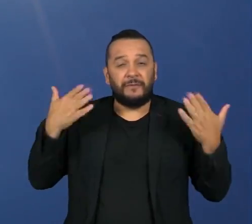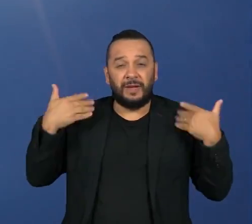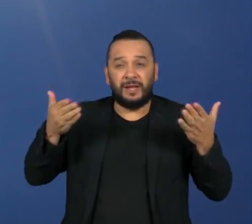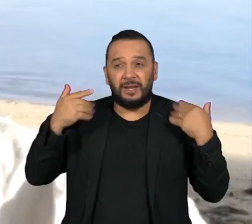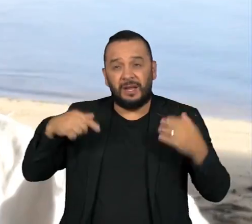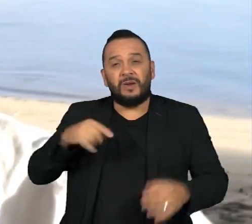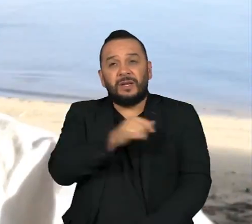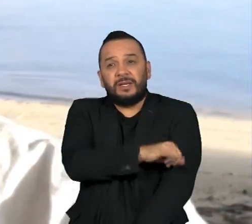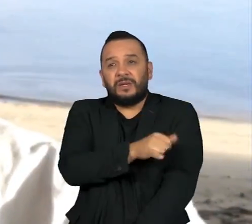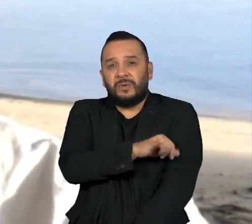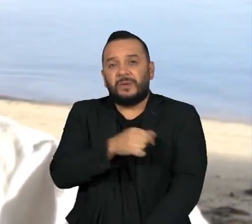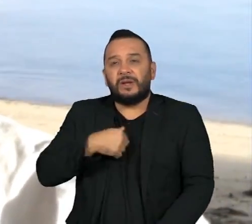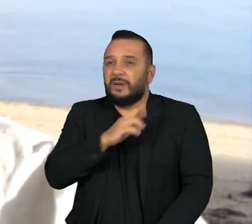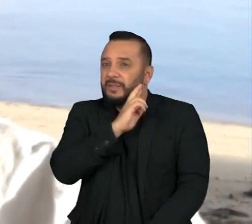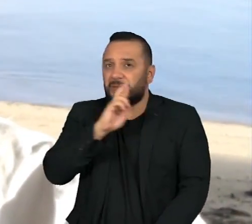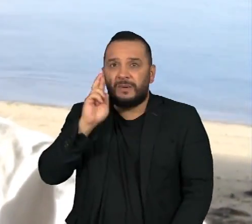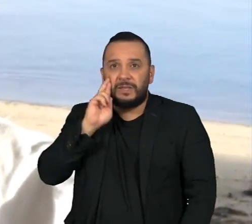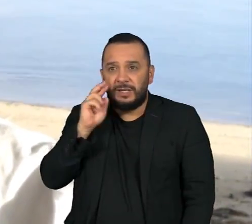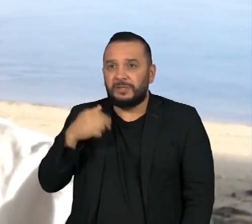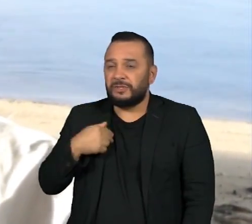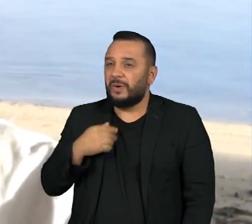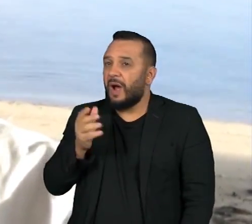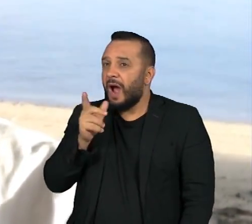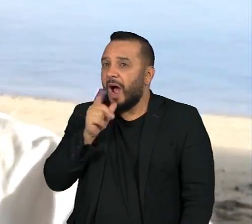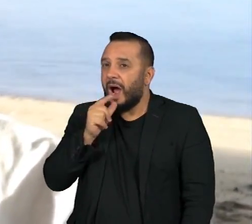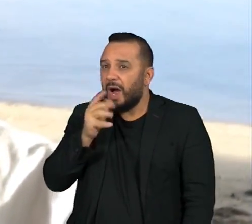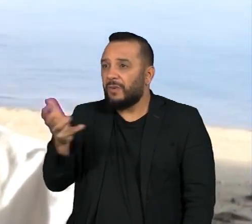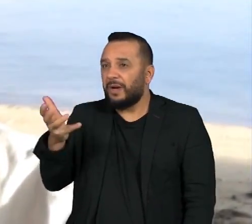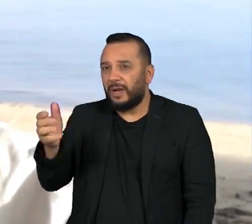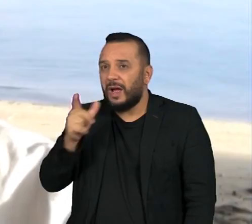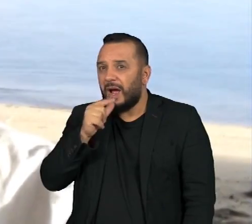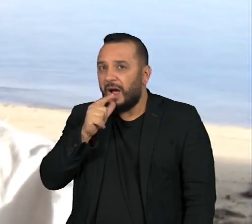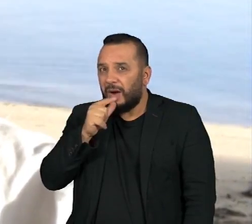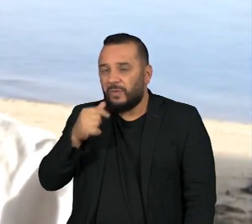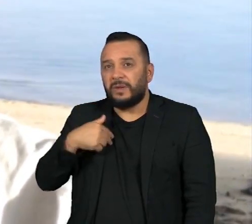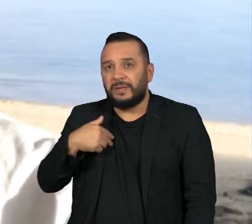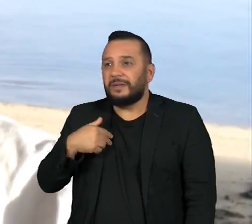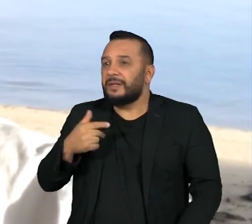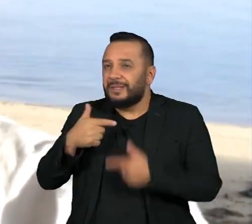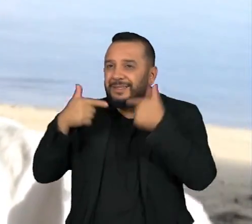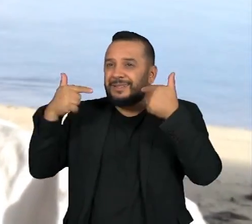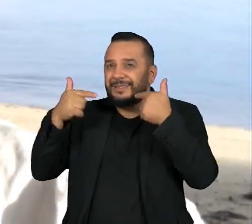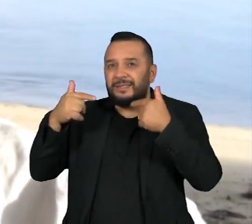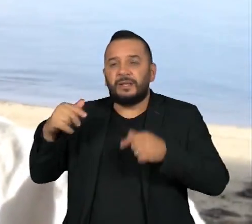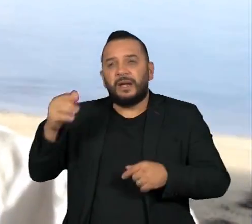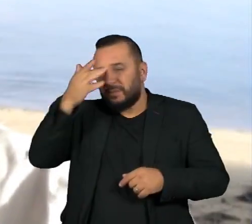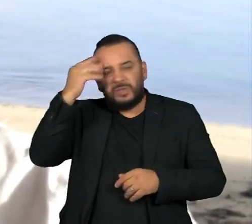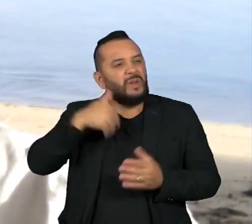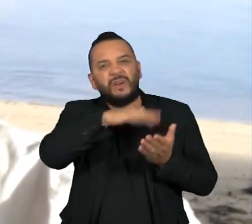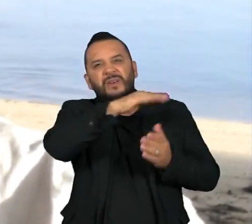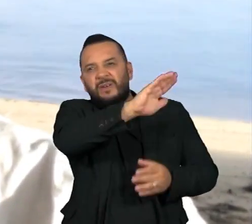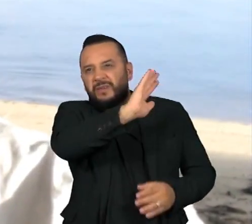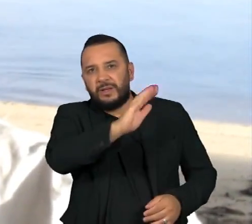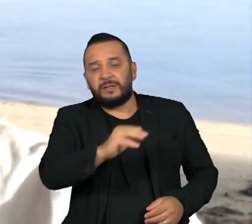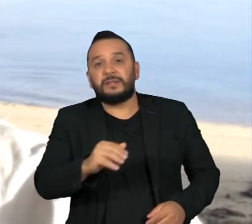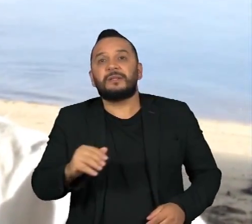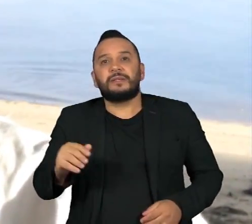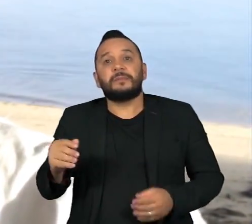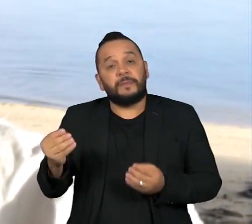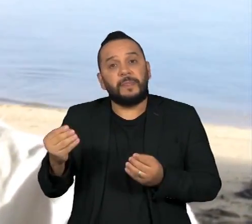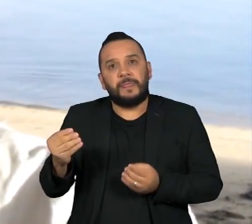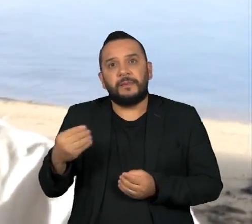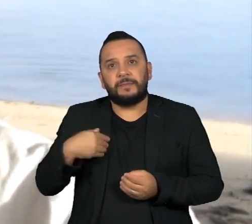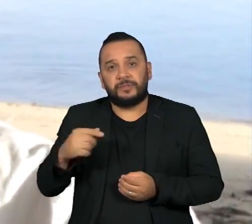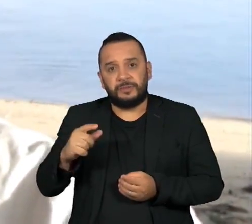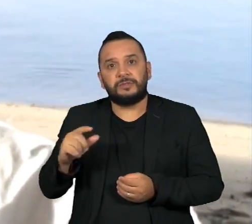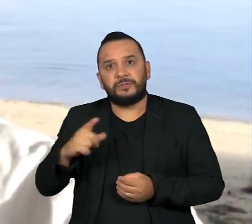pedir água. Eu sorri, agradeci e de imediato eu pus para fora. Além de água e gelo, aquele